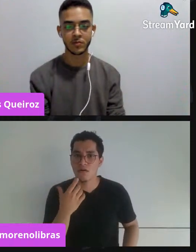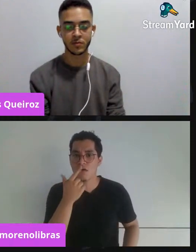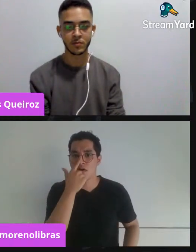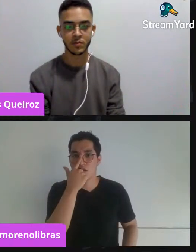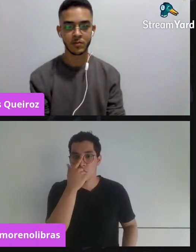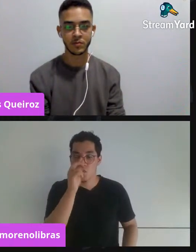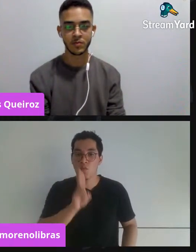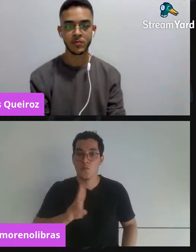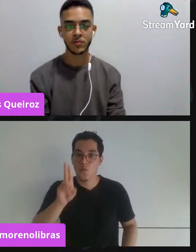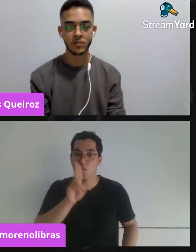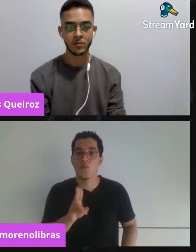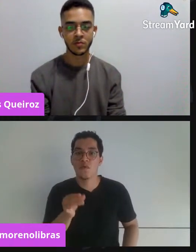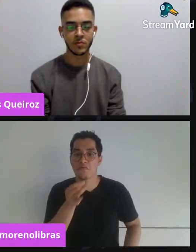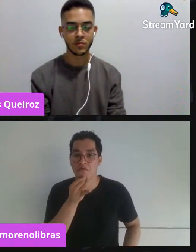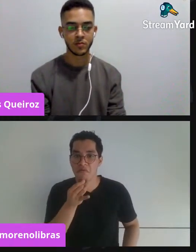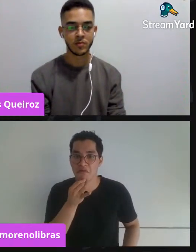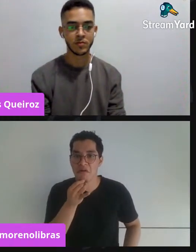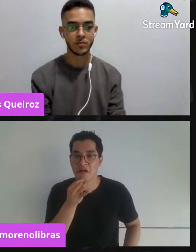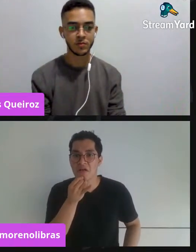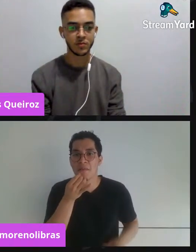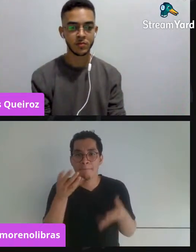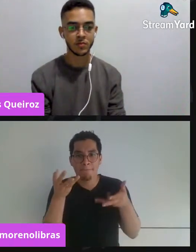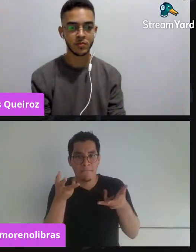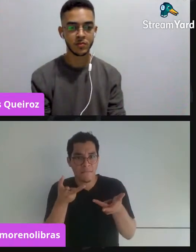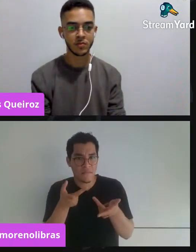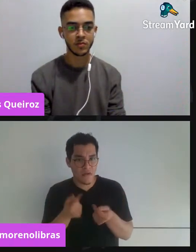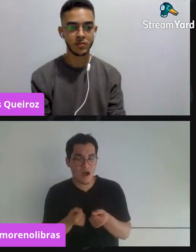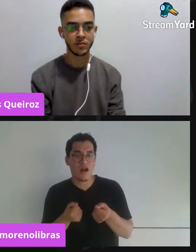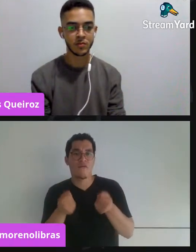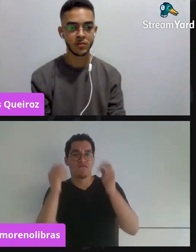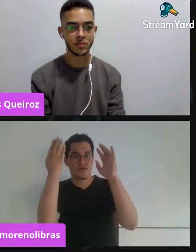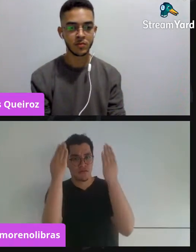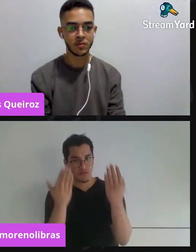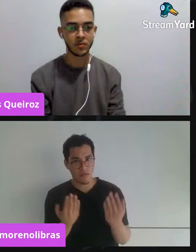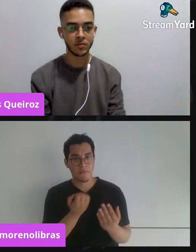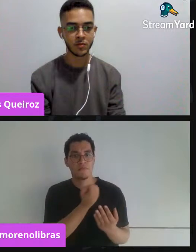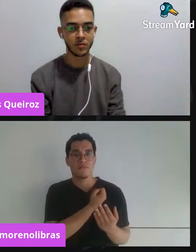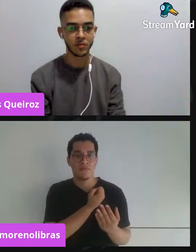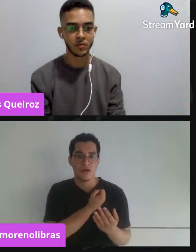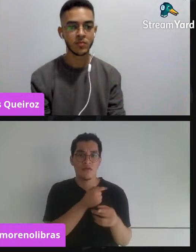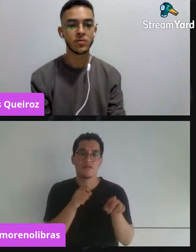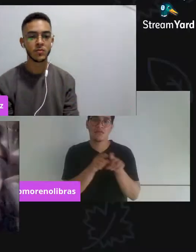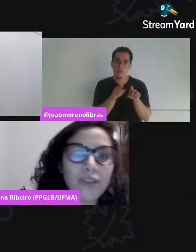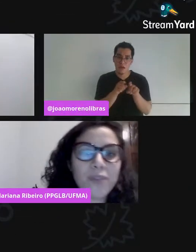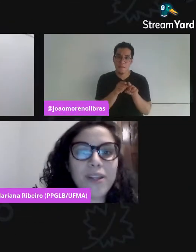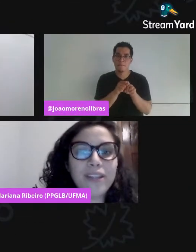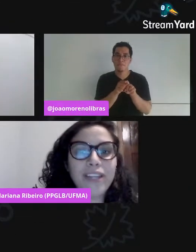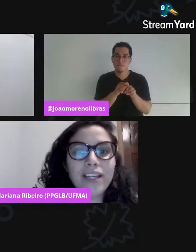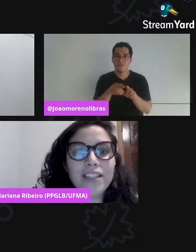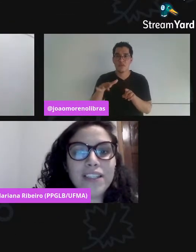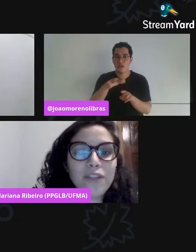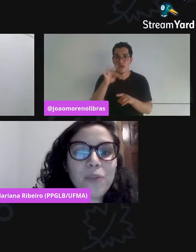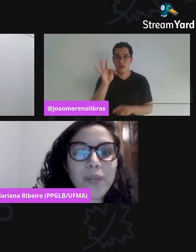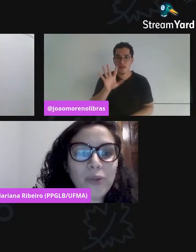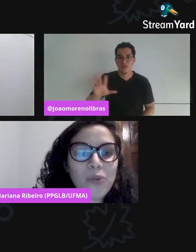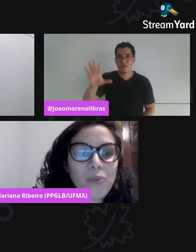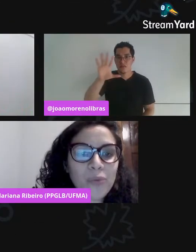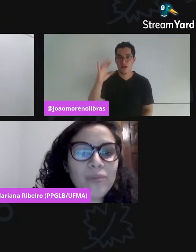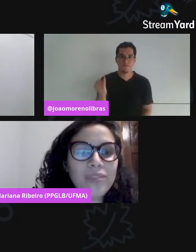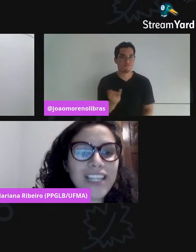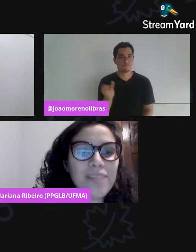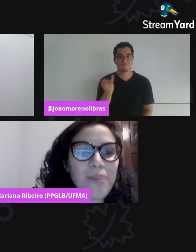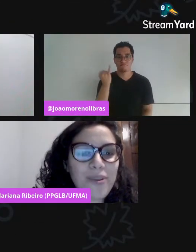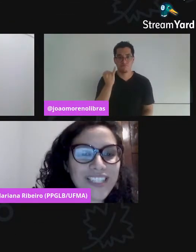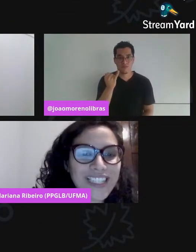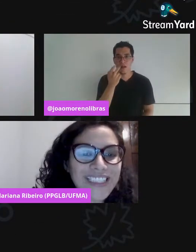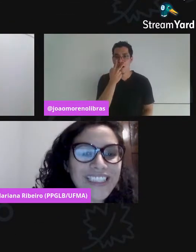que ela trouxe, os dados analisados, né, então uma excelente revisão teórica a respeito do assunto, eu espero que tenha servido para todo mundo,